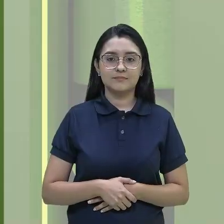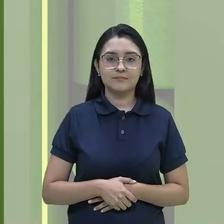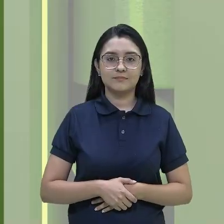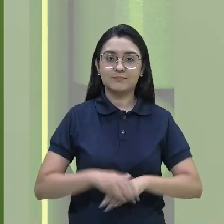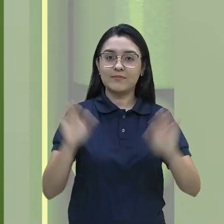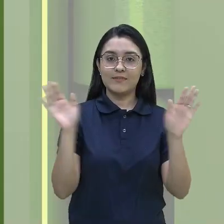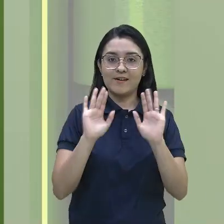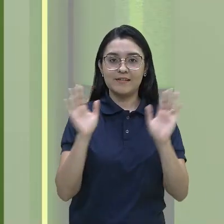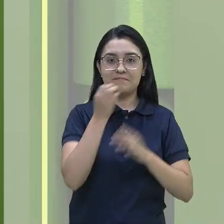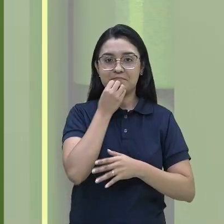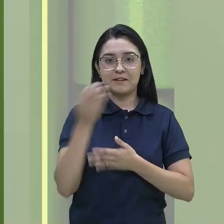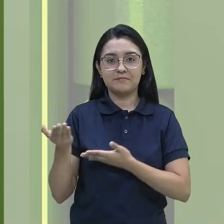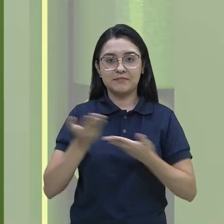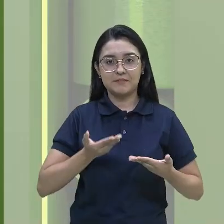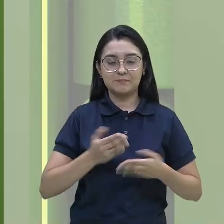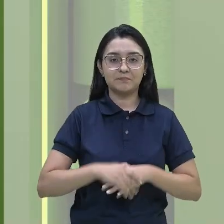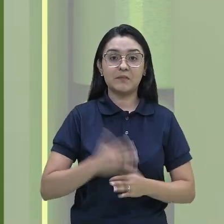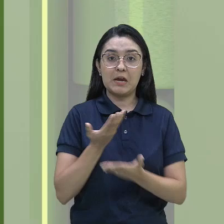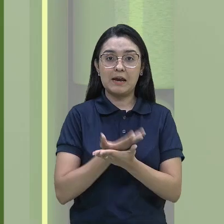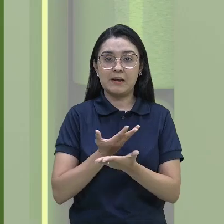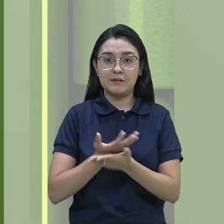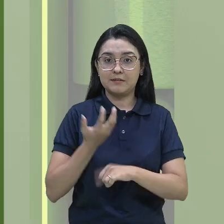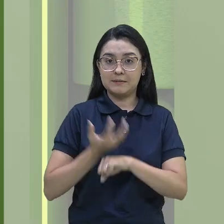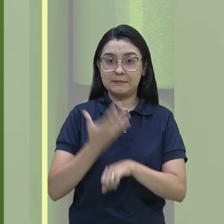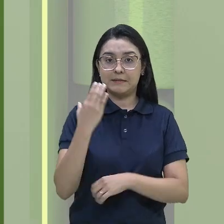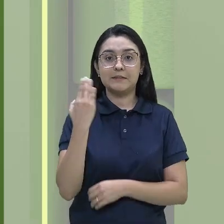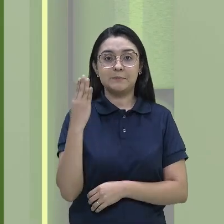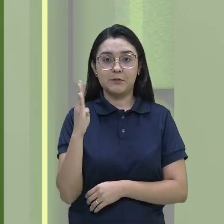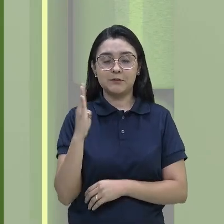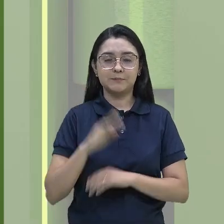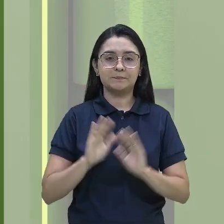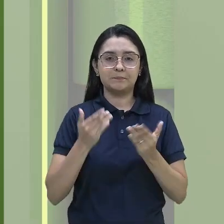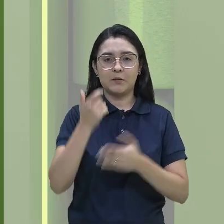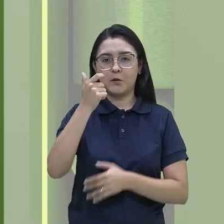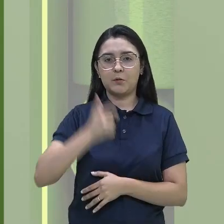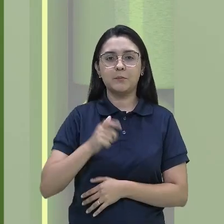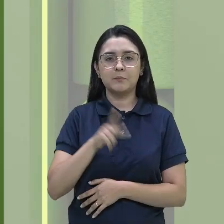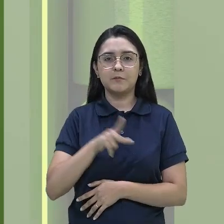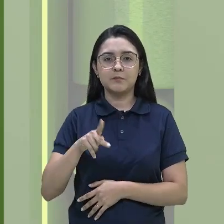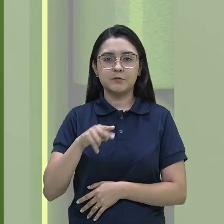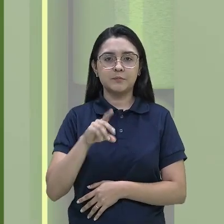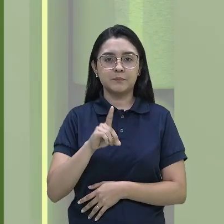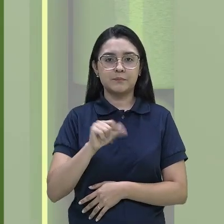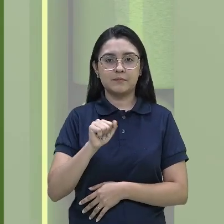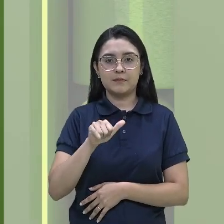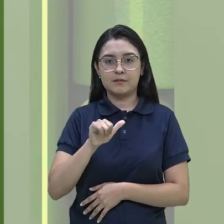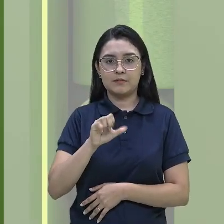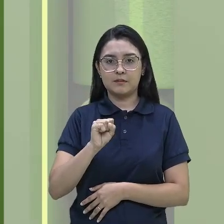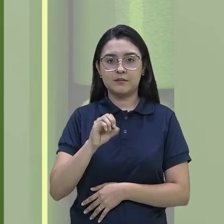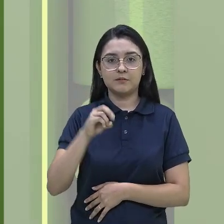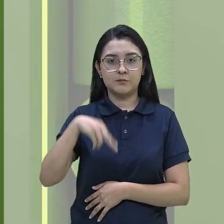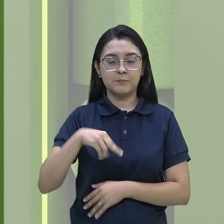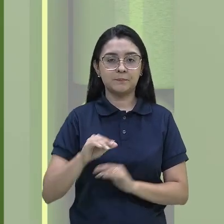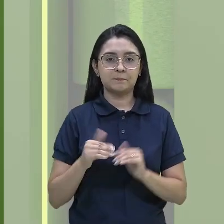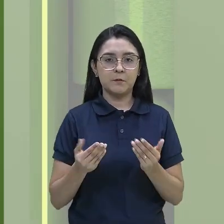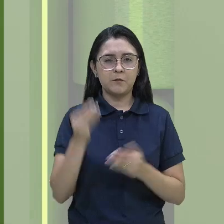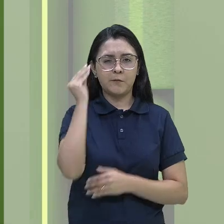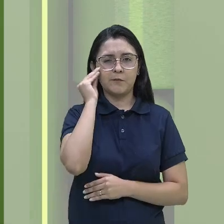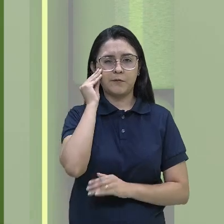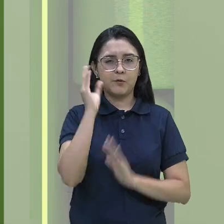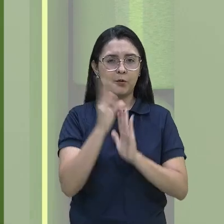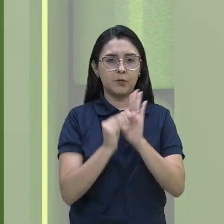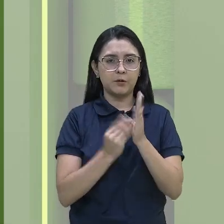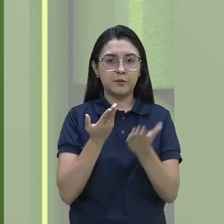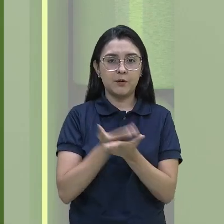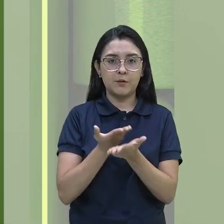Olá, sejam bem-vindos aí para a nossa aula de Biologia. Eu sou o professor Daison Jardim e vamos ver aí o que temos na